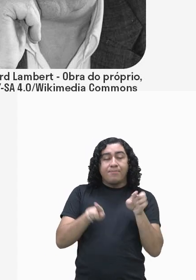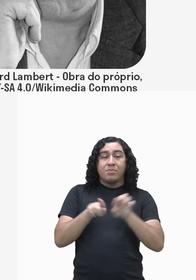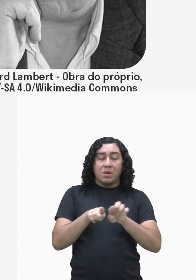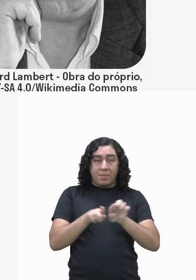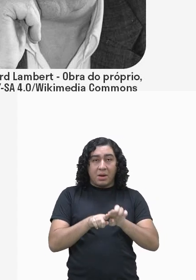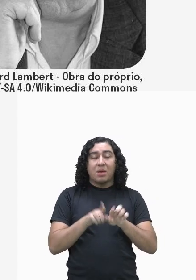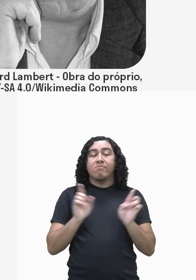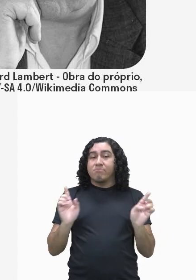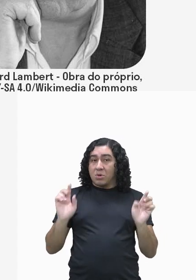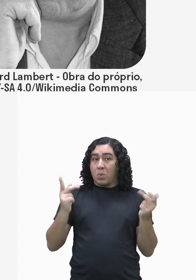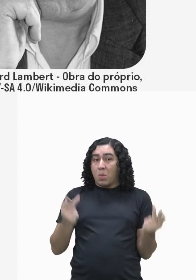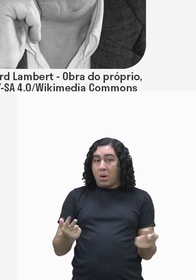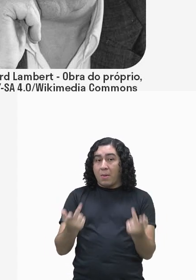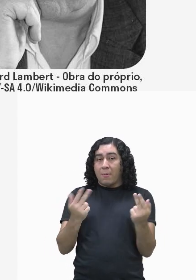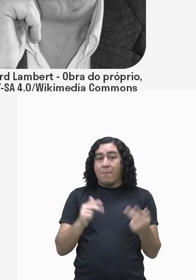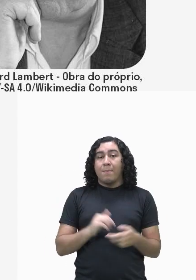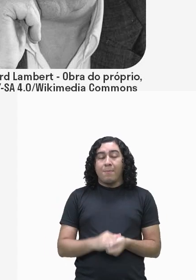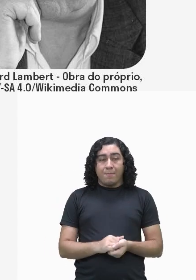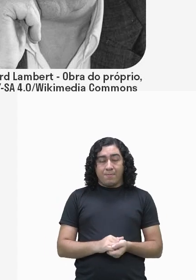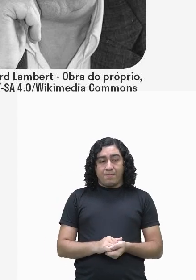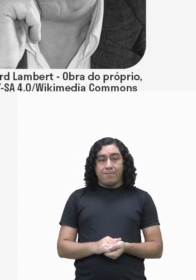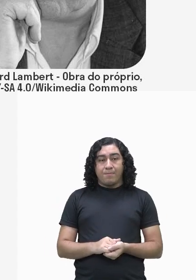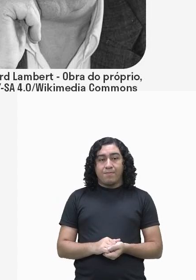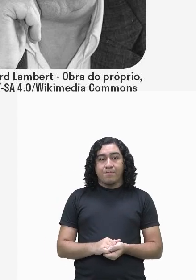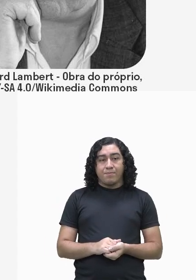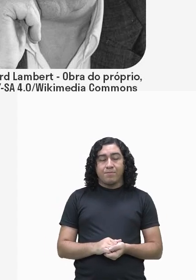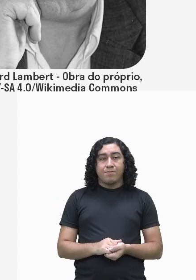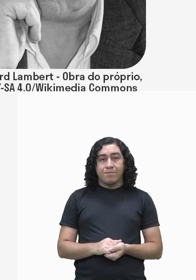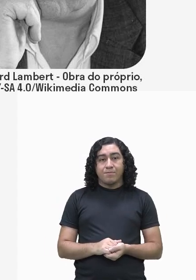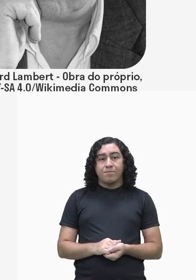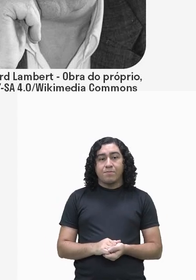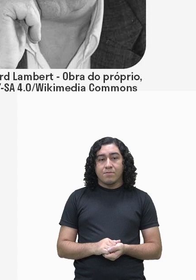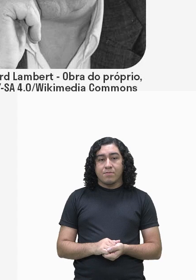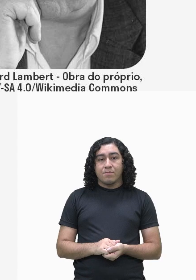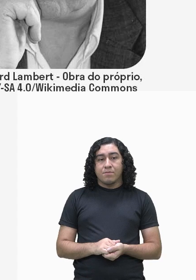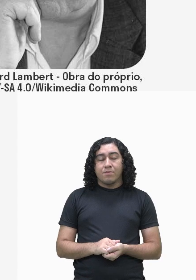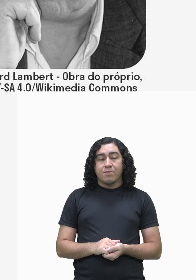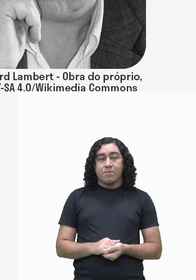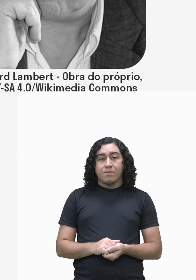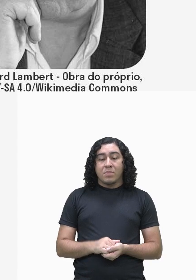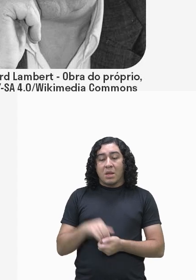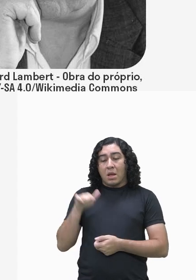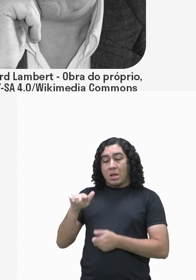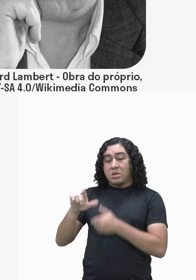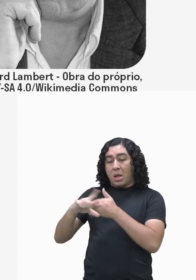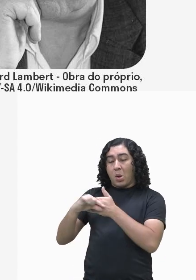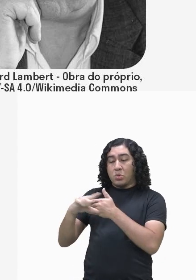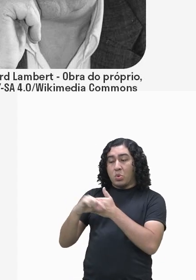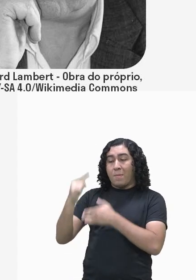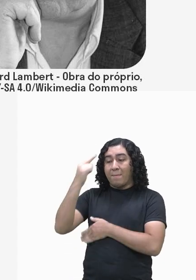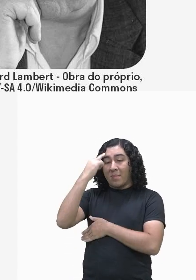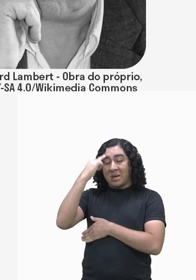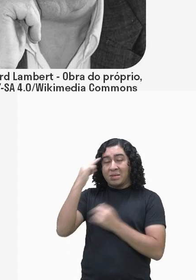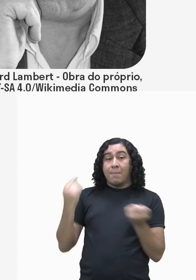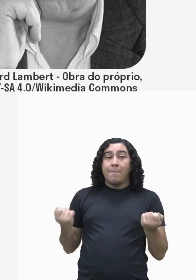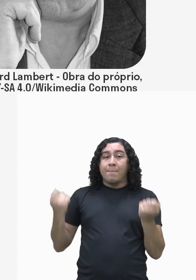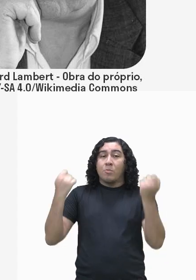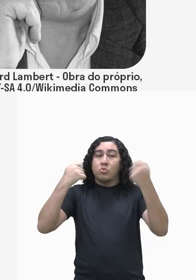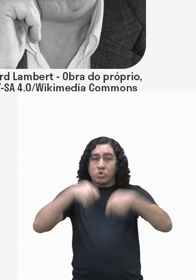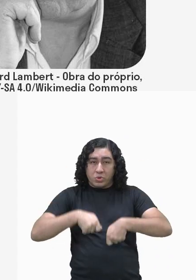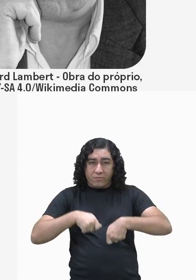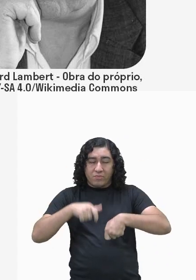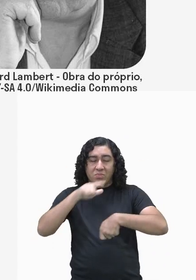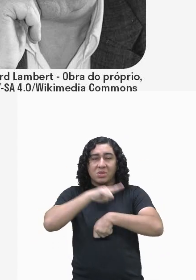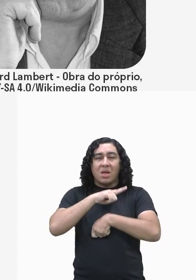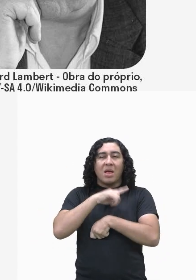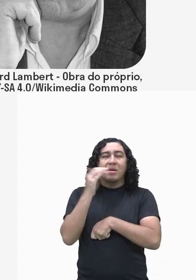dessa forma. E Bourdieu, como diz aí, ele permitiu ser rotulado por conta